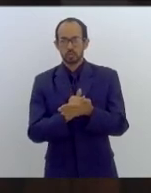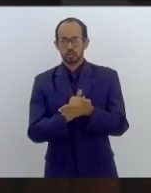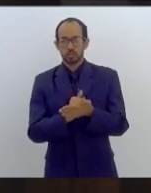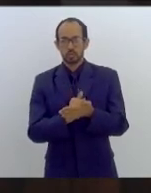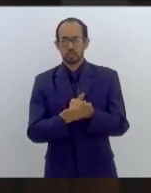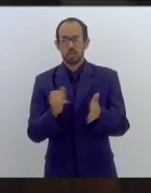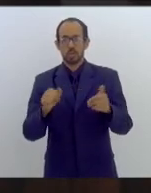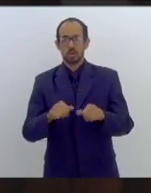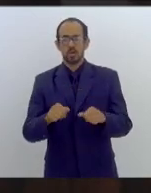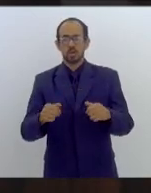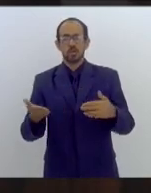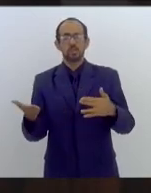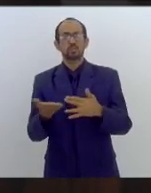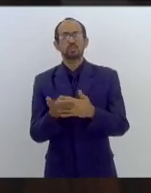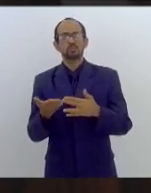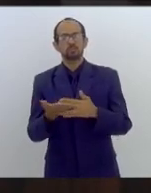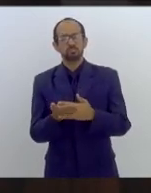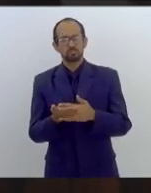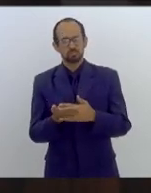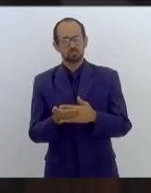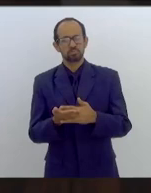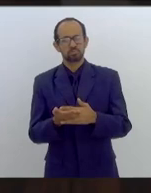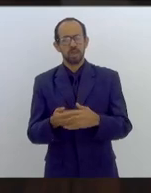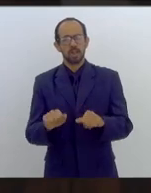está suspensa a sessão.